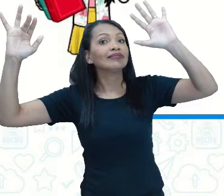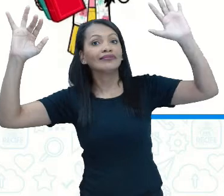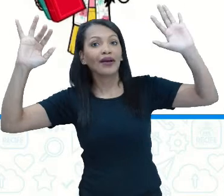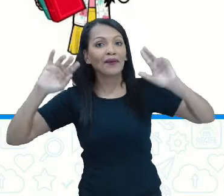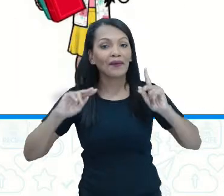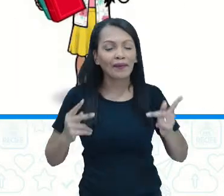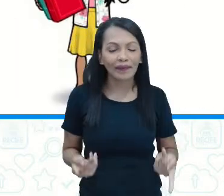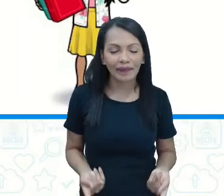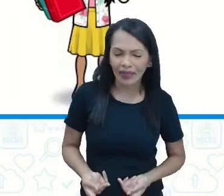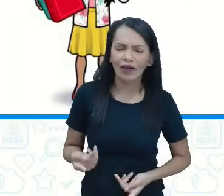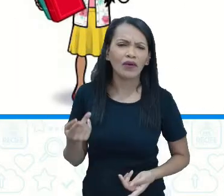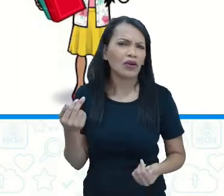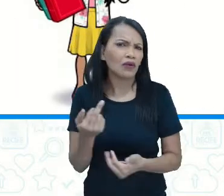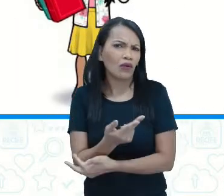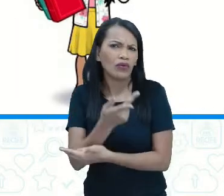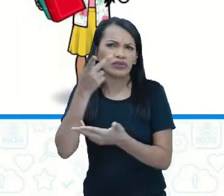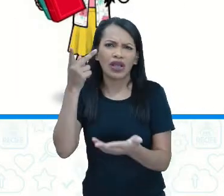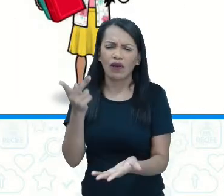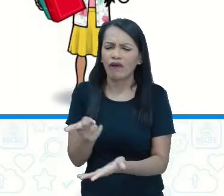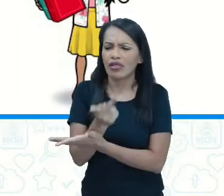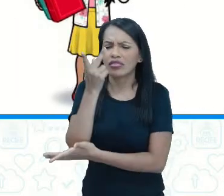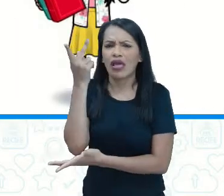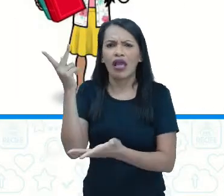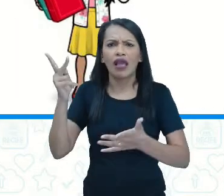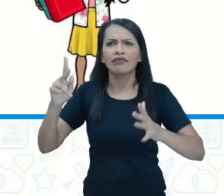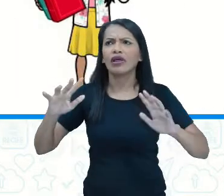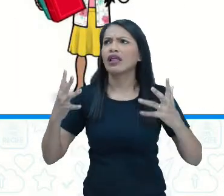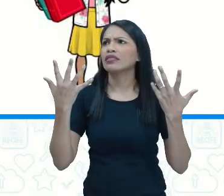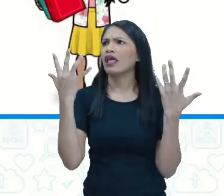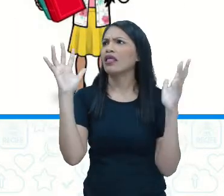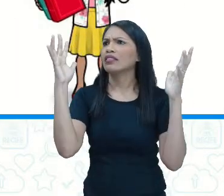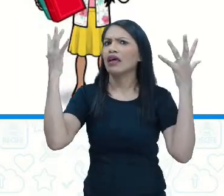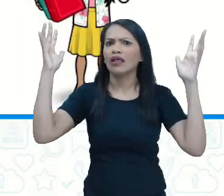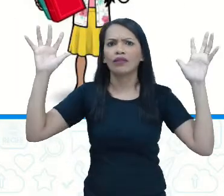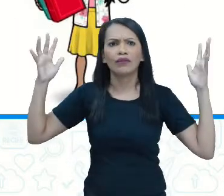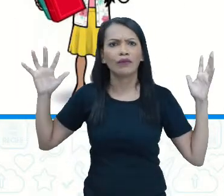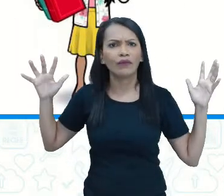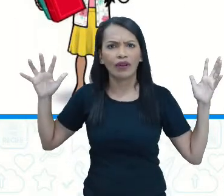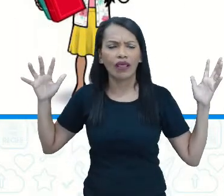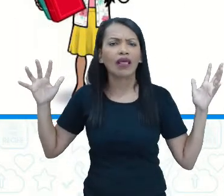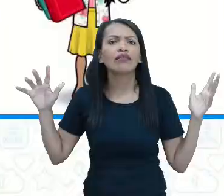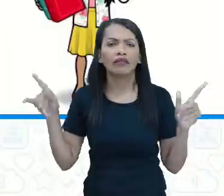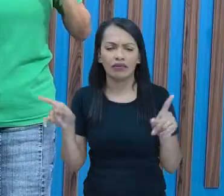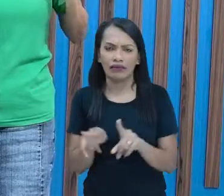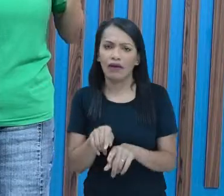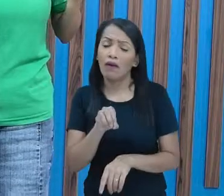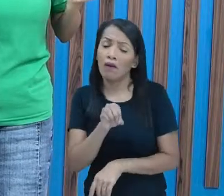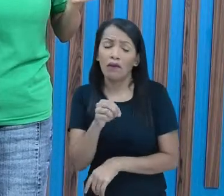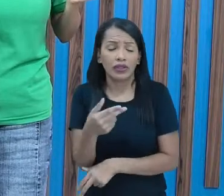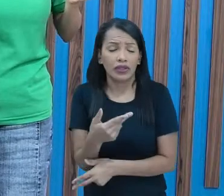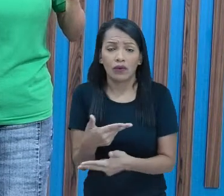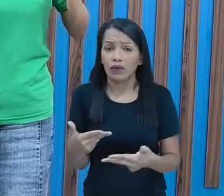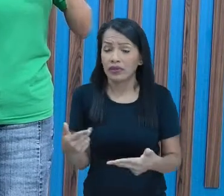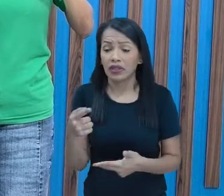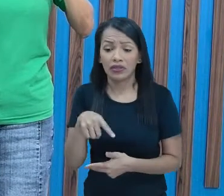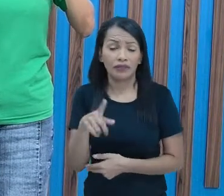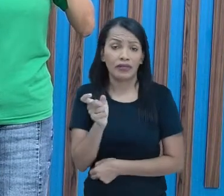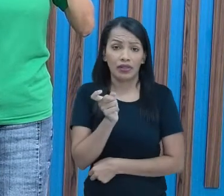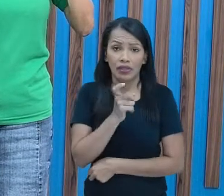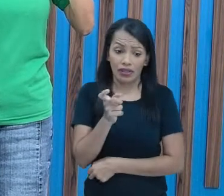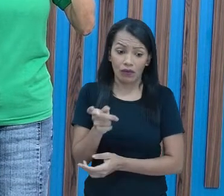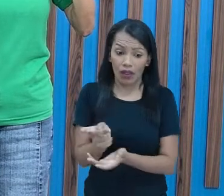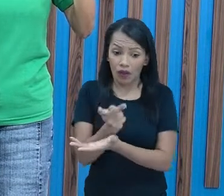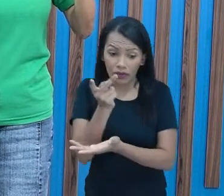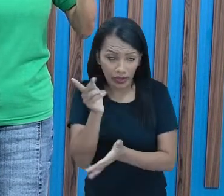partir de fenômenos da natureza ou de coisas irreais que não acontecem, tá? As